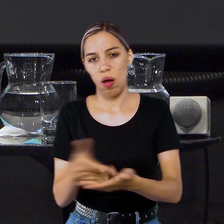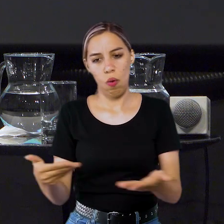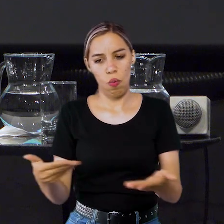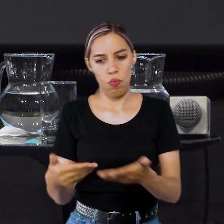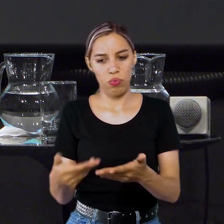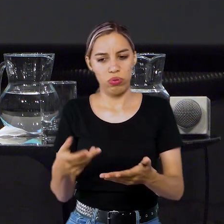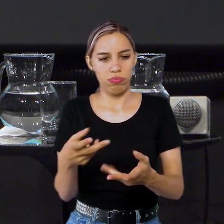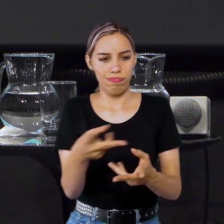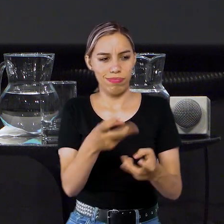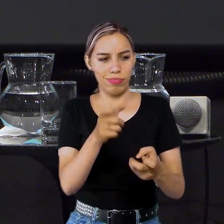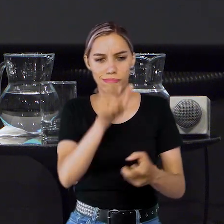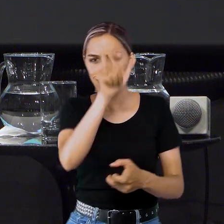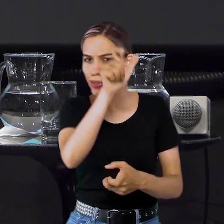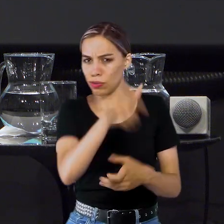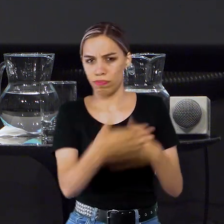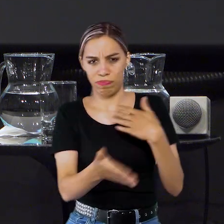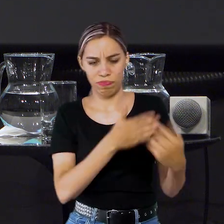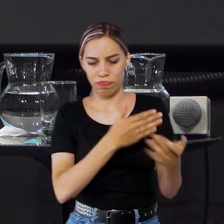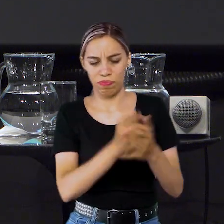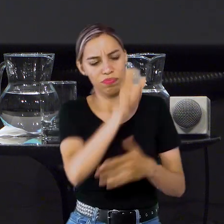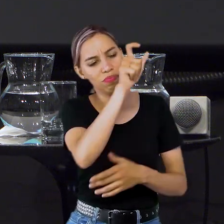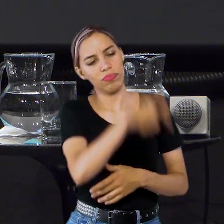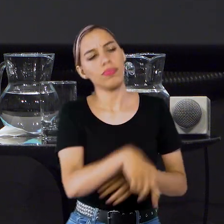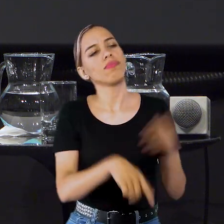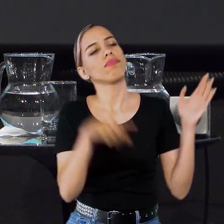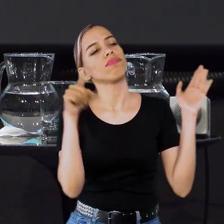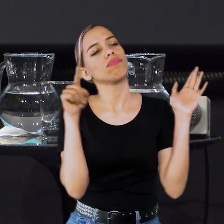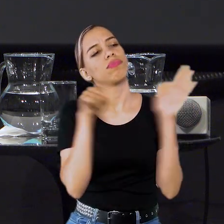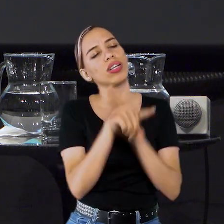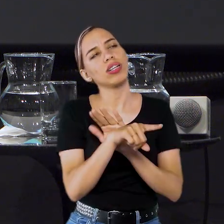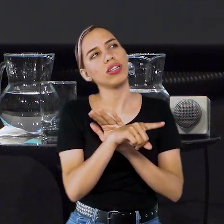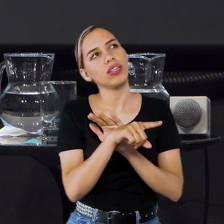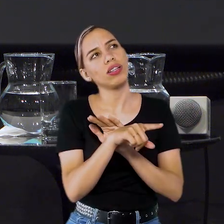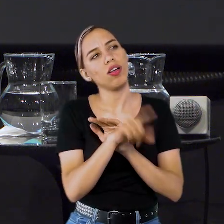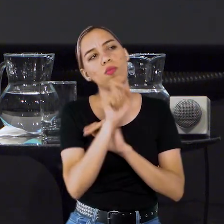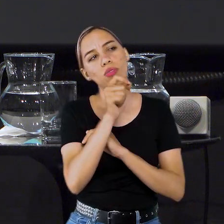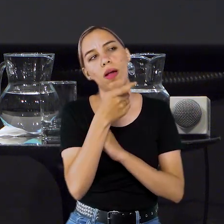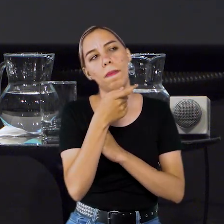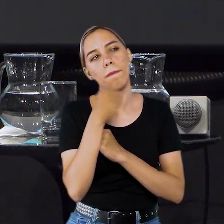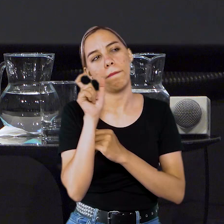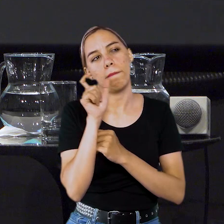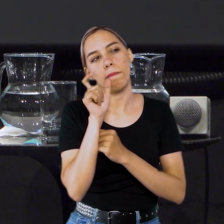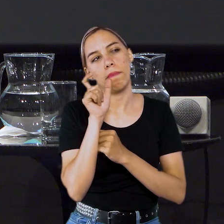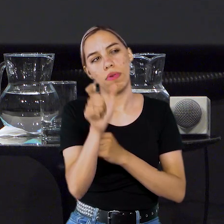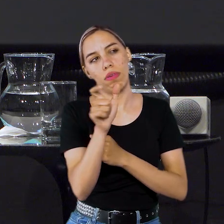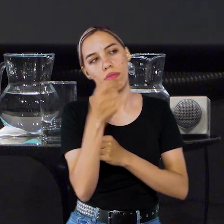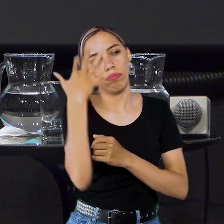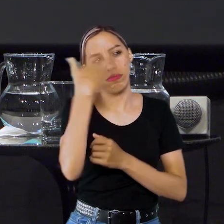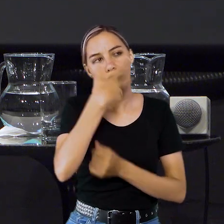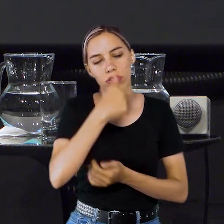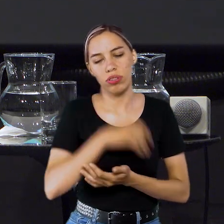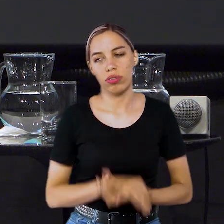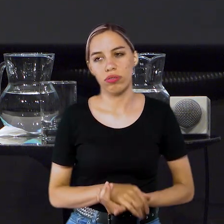pegar um cidadão na rua, perguntar, ninguém vai saber o que é belas palavras.